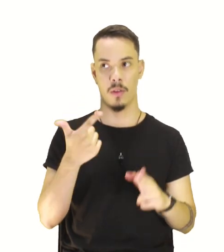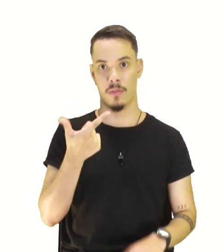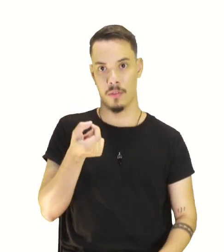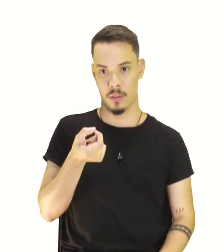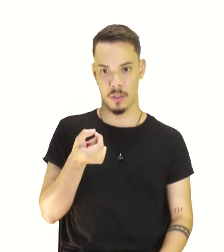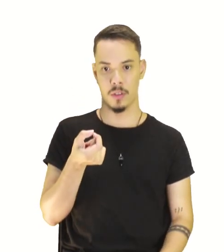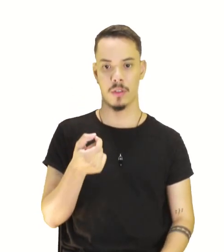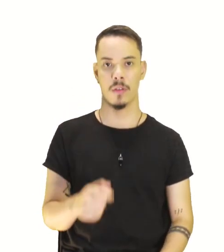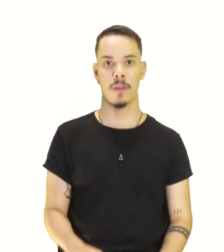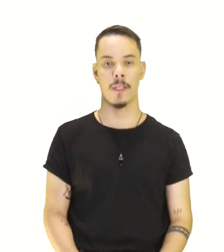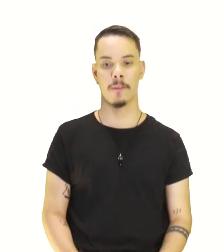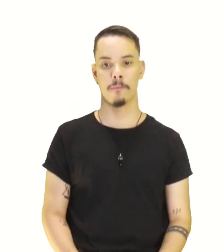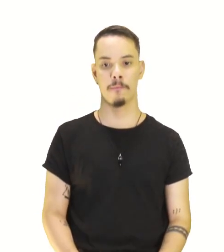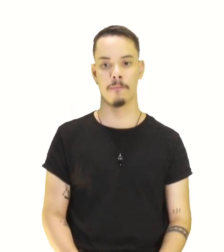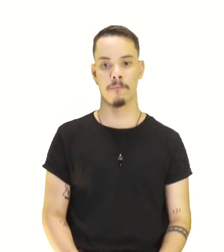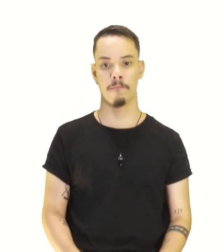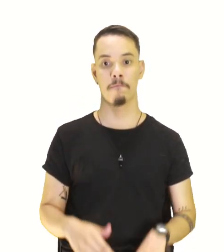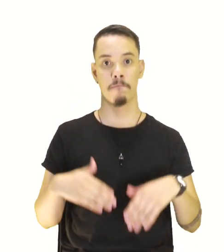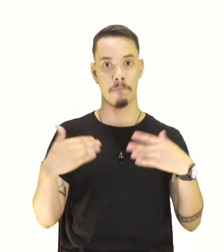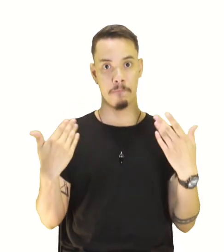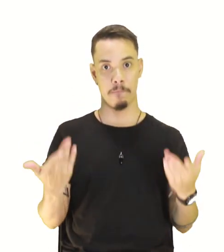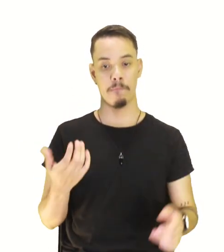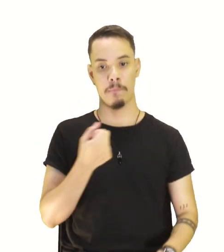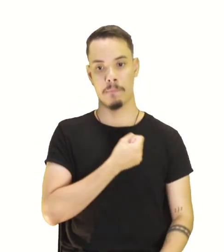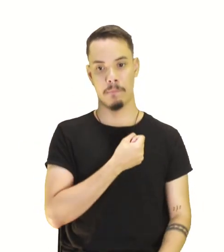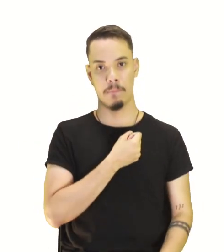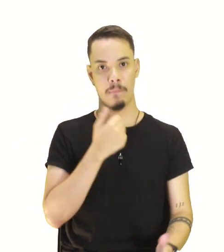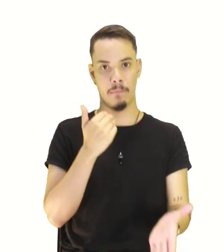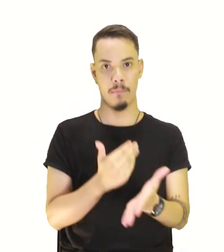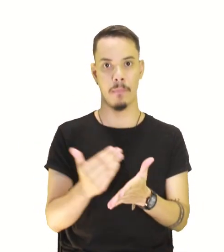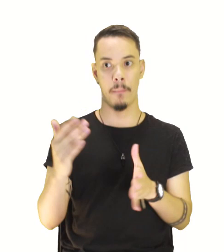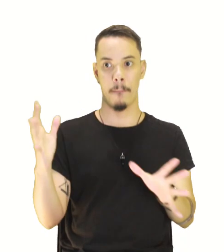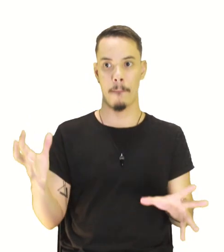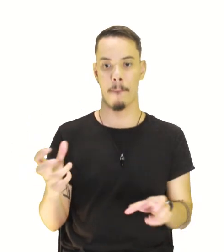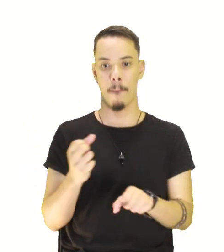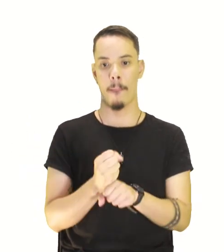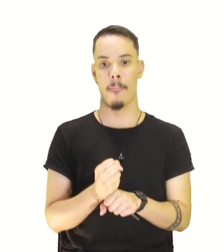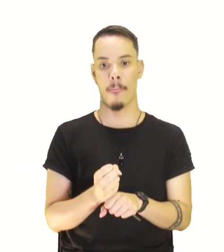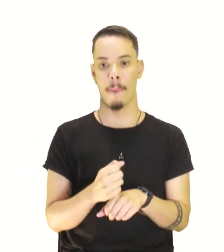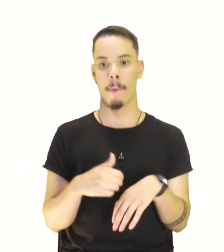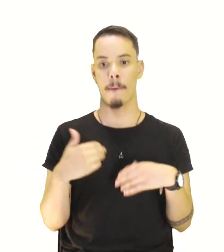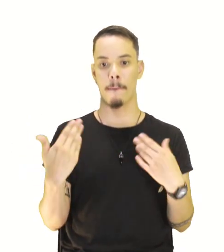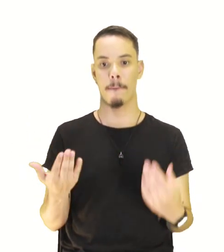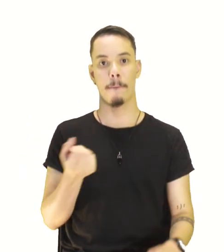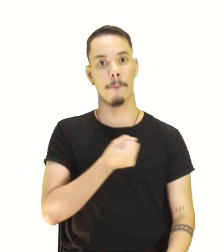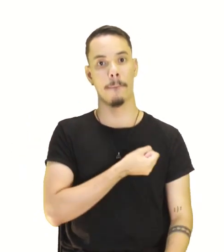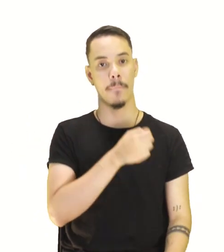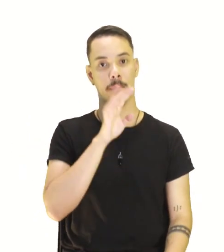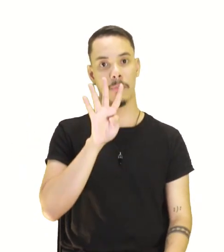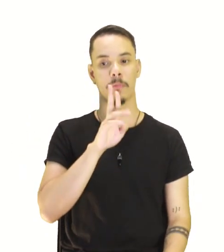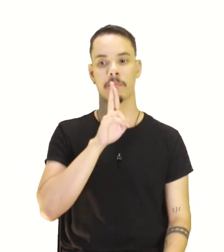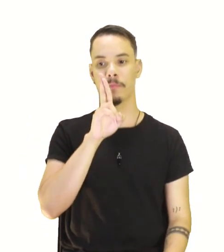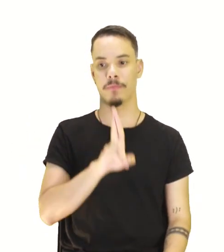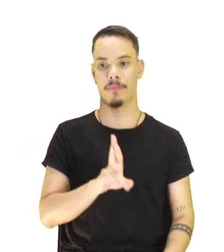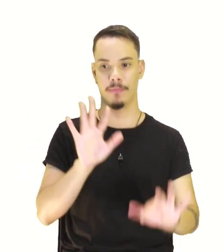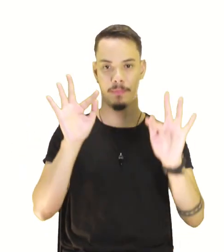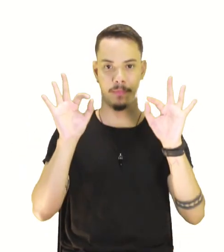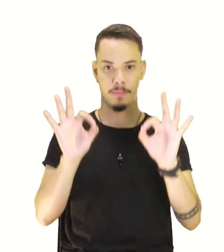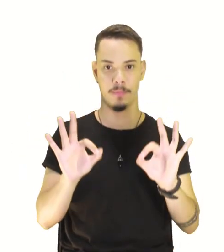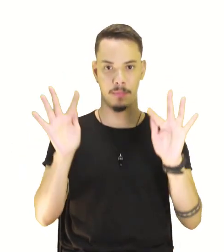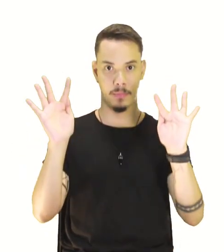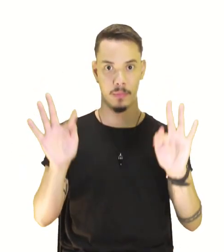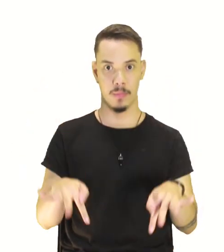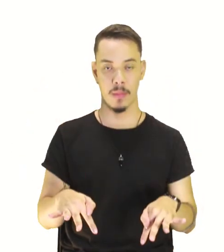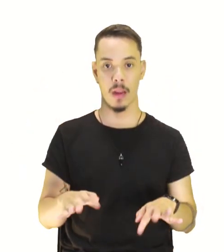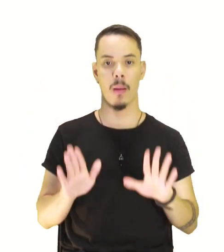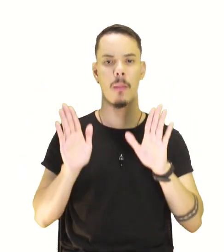passar? Dividindo. Então o número que entrou na máquina de calcular é o 4. Olha que maravilha, que beleza,